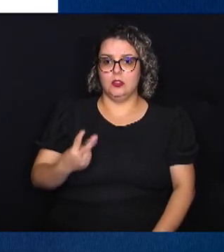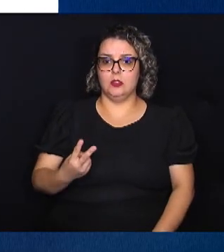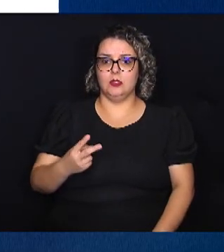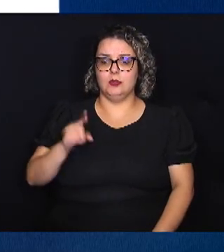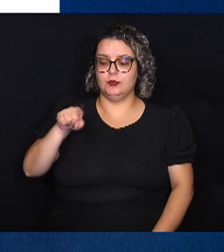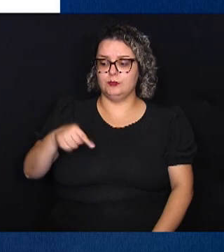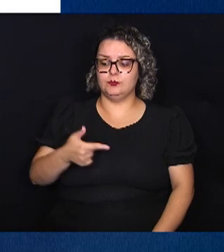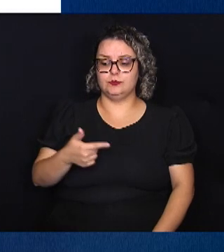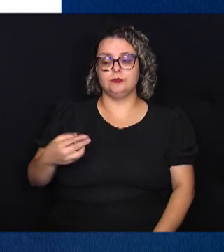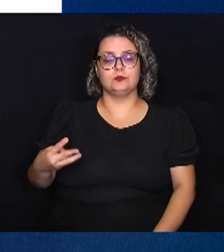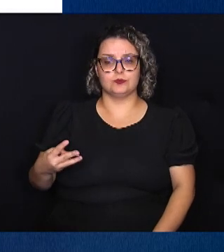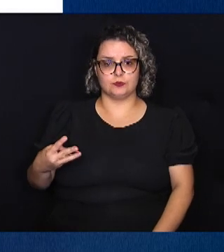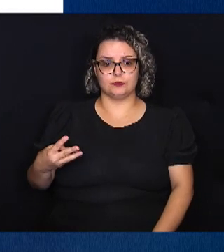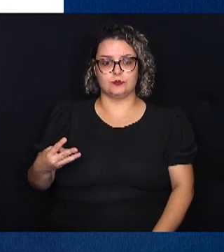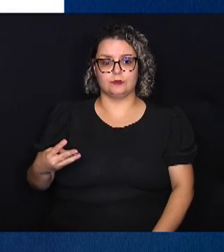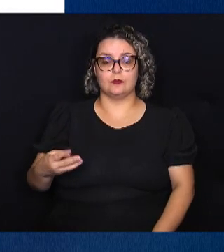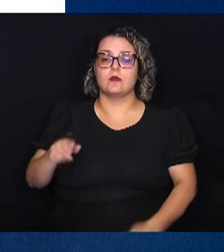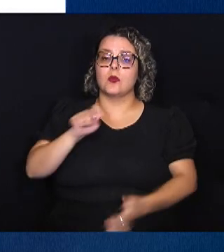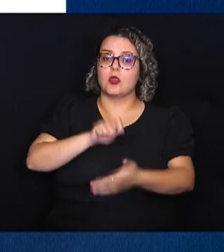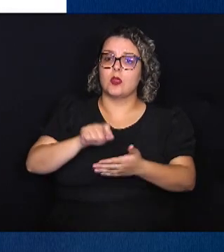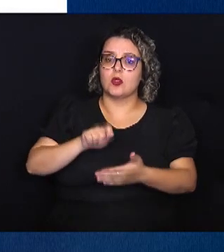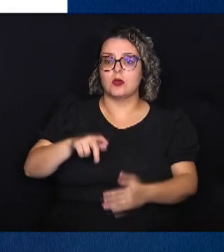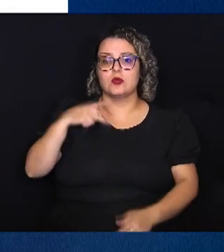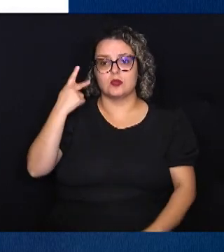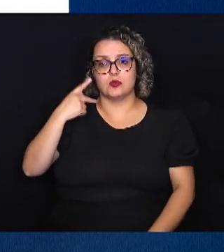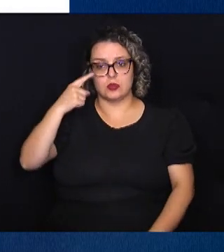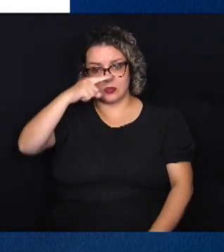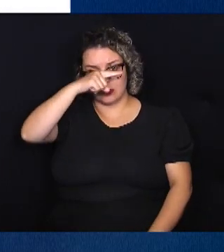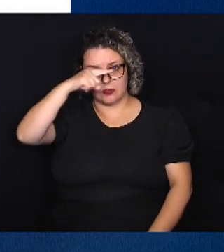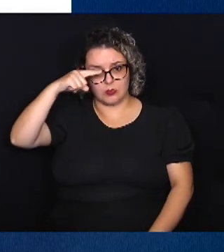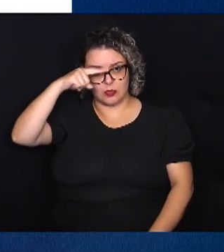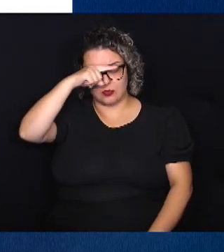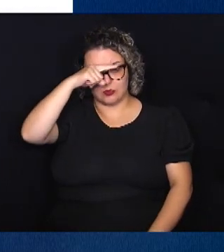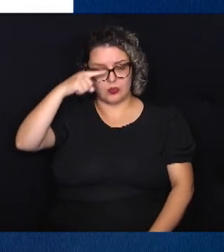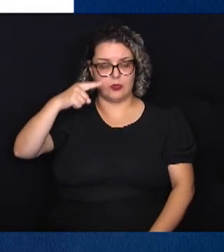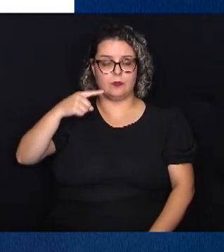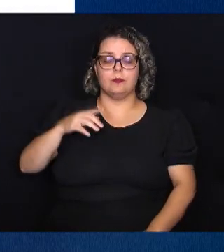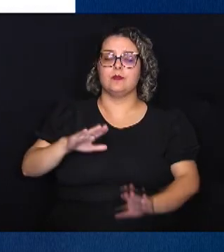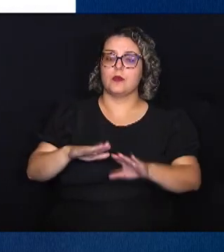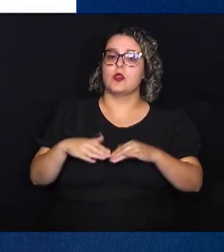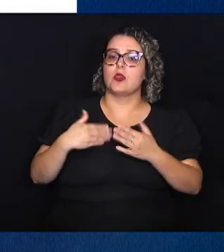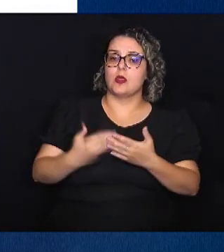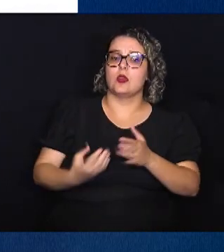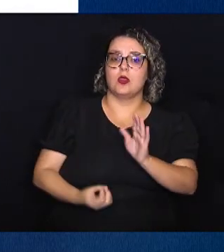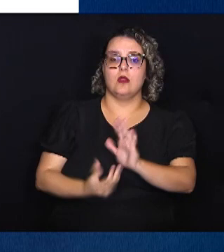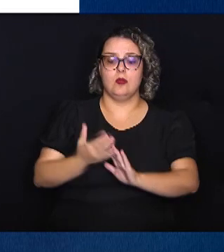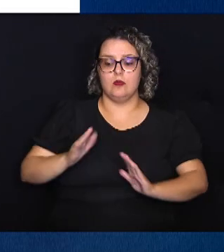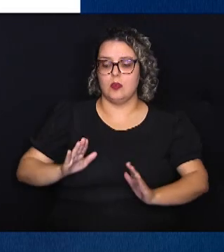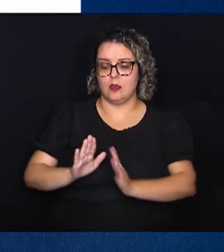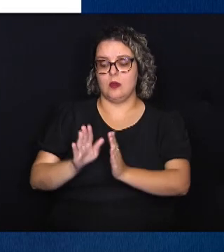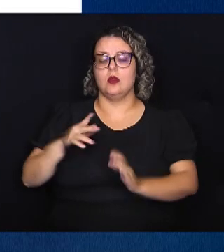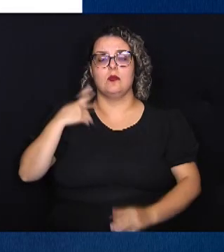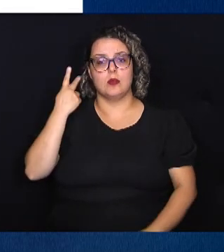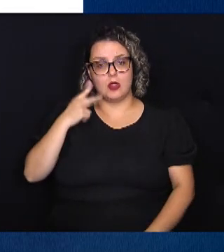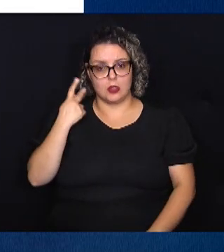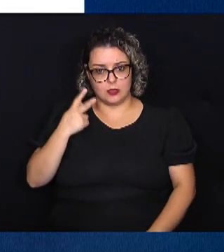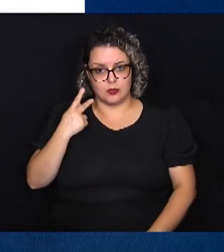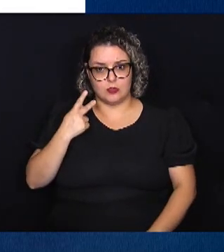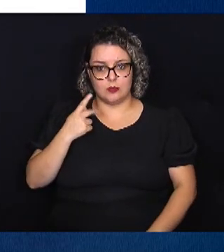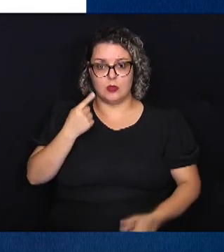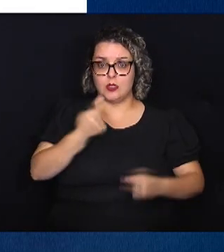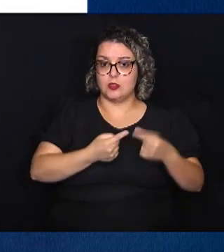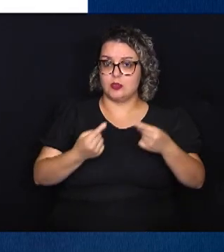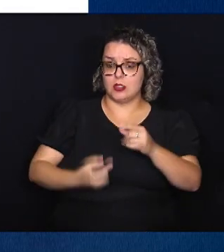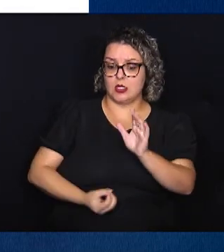de 2023, de autoria do vereador Felipe Marquesi, que requer a formação de uma frente parlamentar para discutir